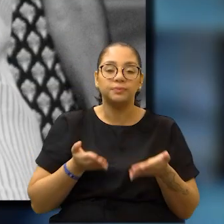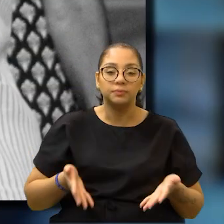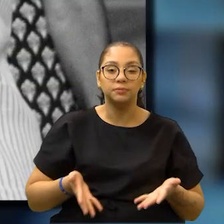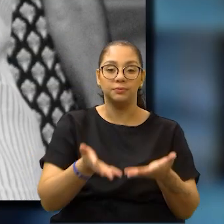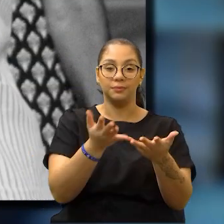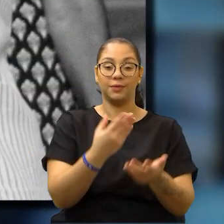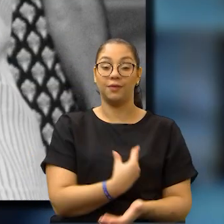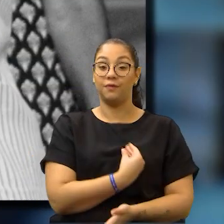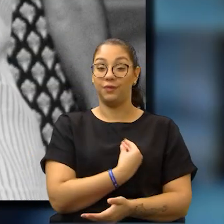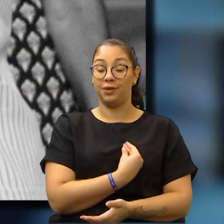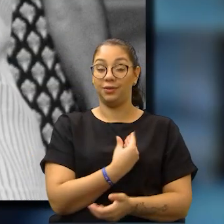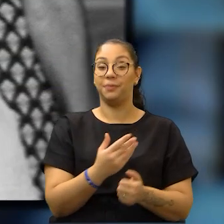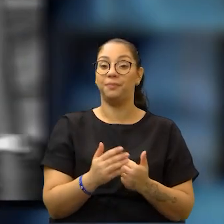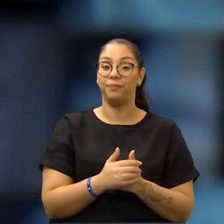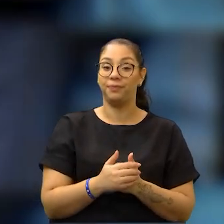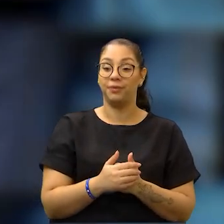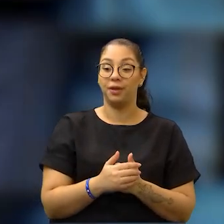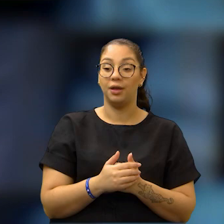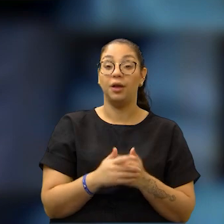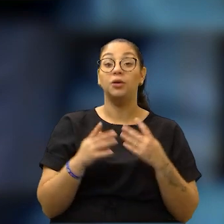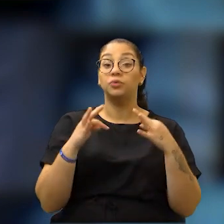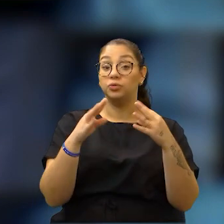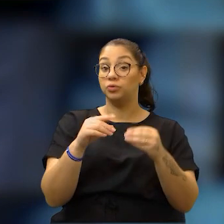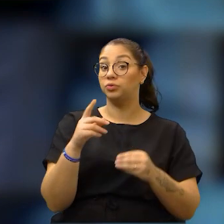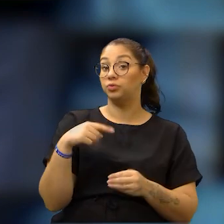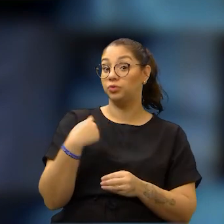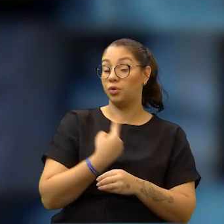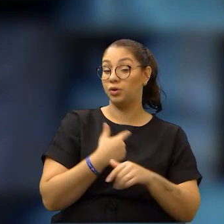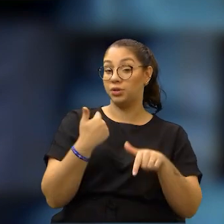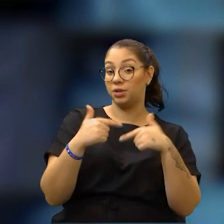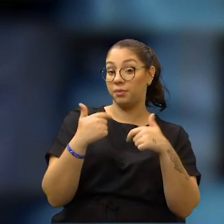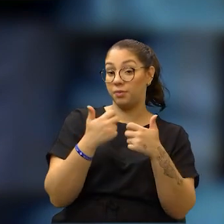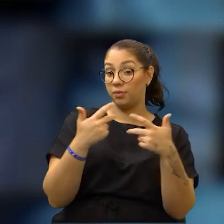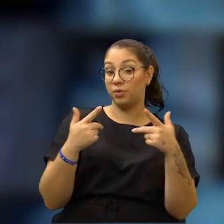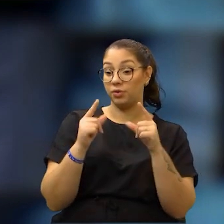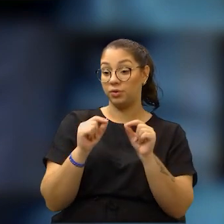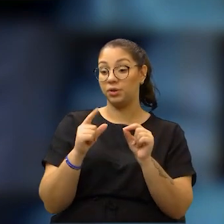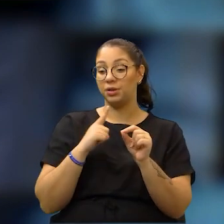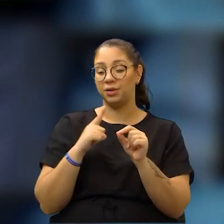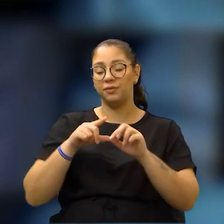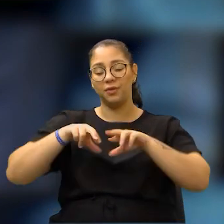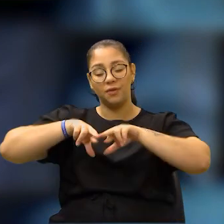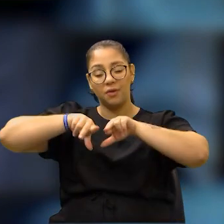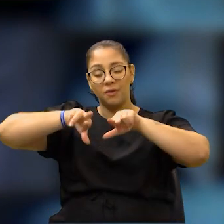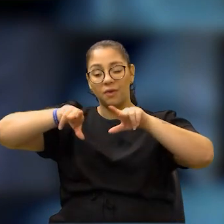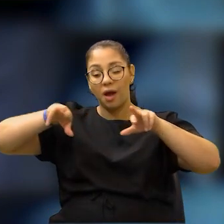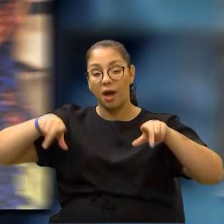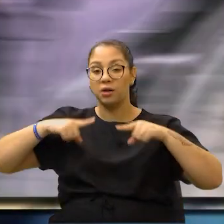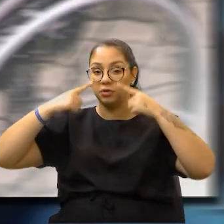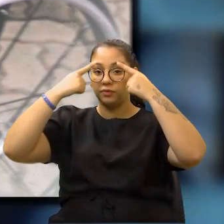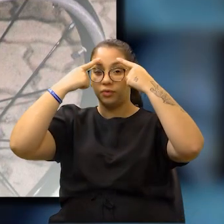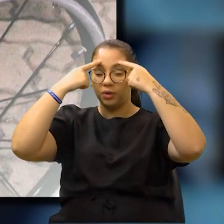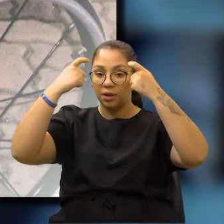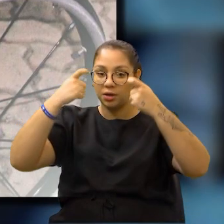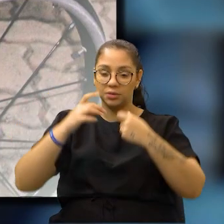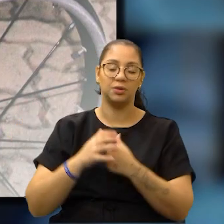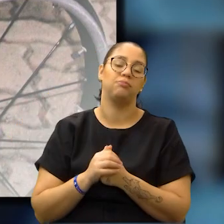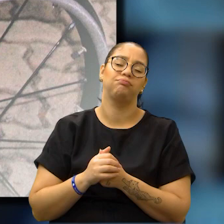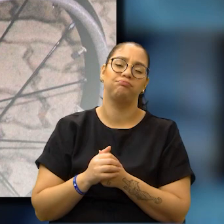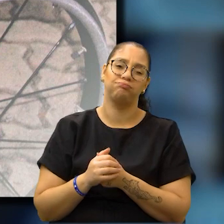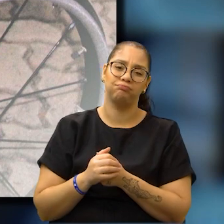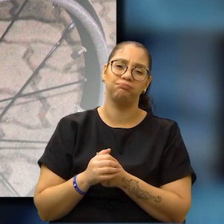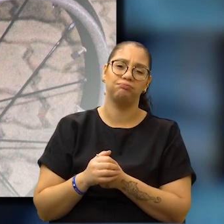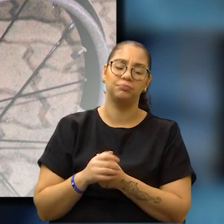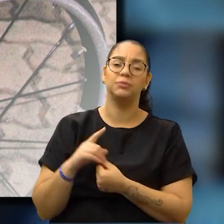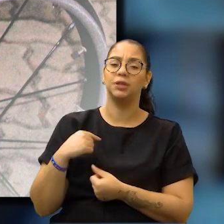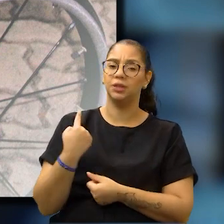a vida. Eu sempre digo que, em comum, todos nós trabalhamos com pessoas que sofreram múltiplas violências, né? E